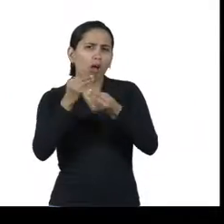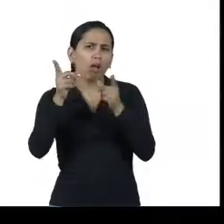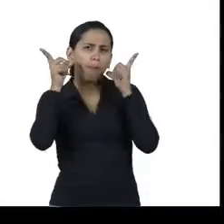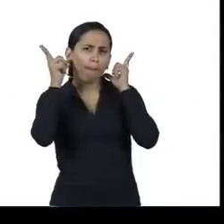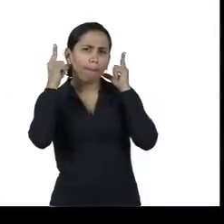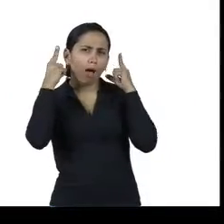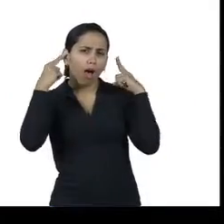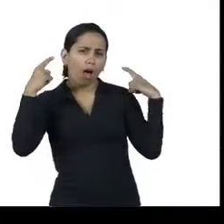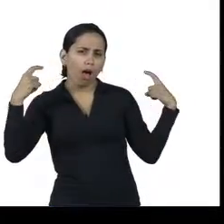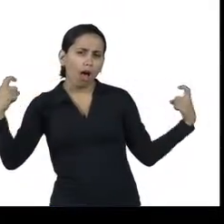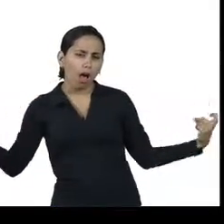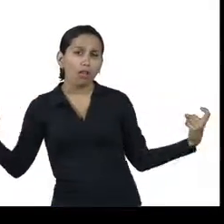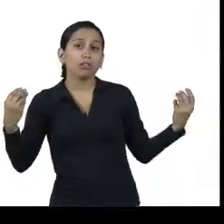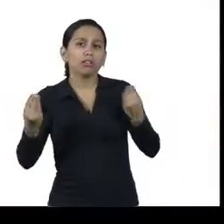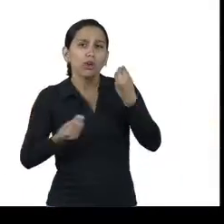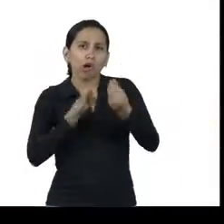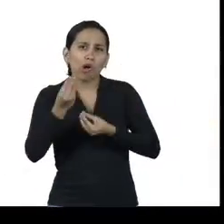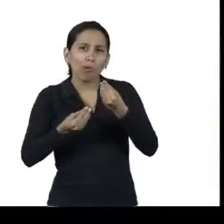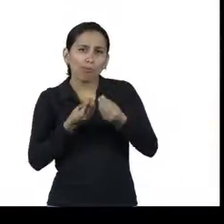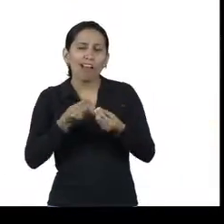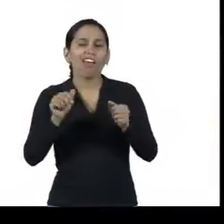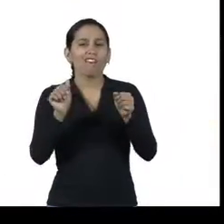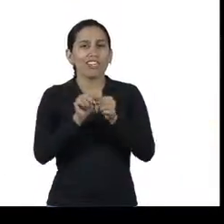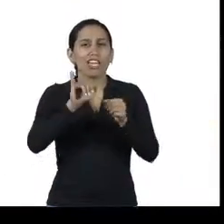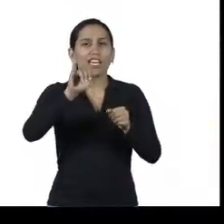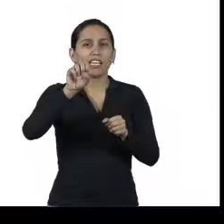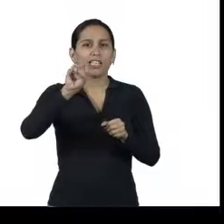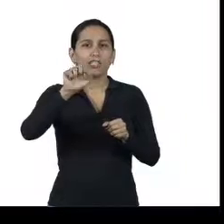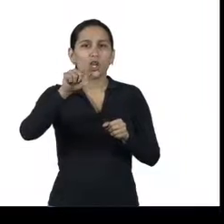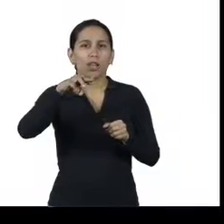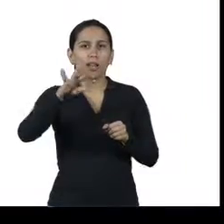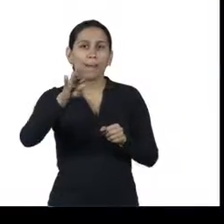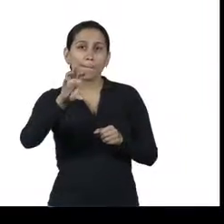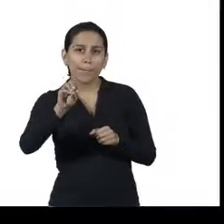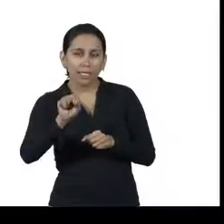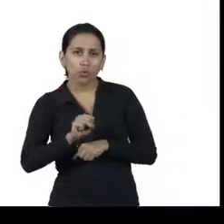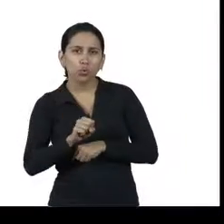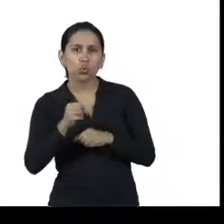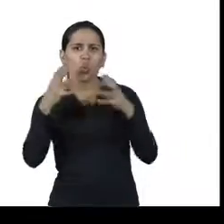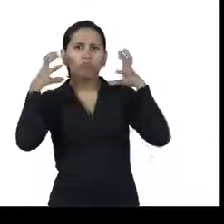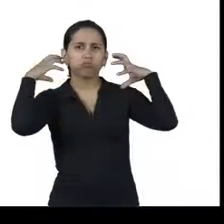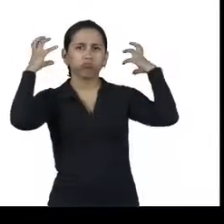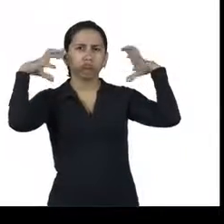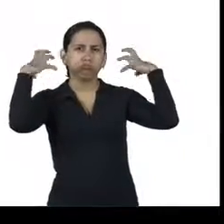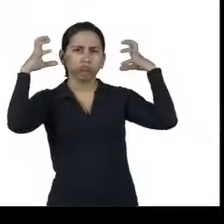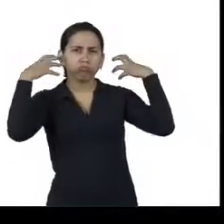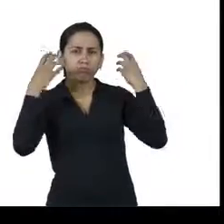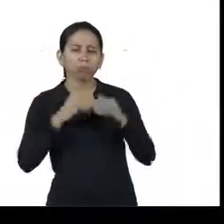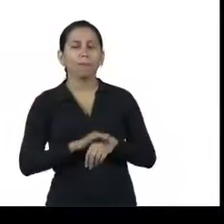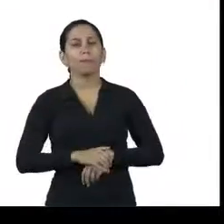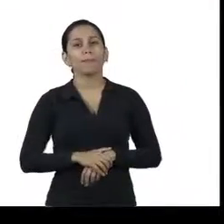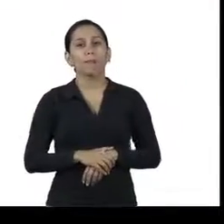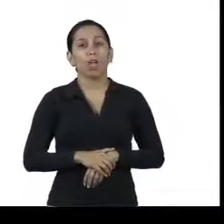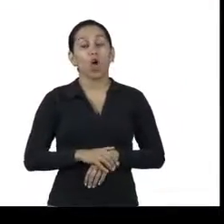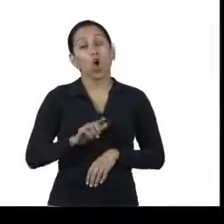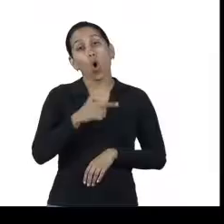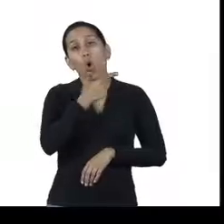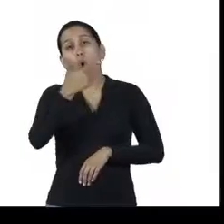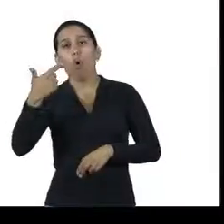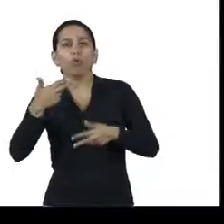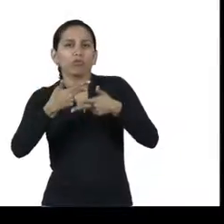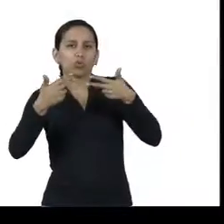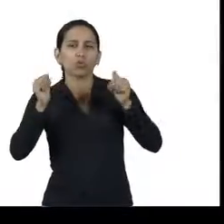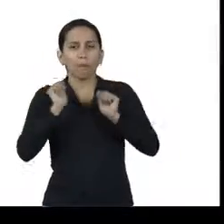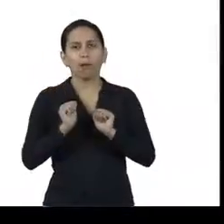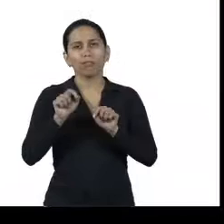fazer um isolamento acústico. Mas caso esse EPC não seja suficiente, outras medidas devem ser adotadas,